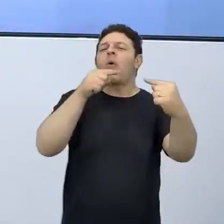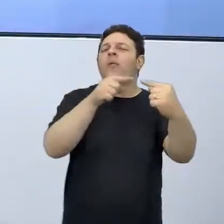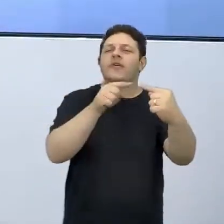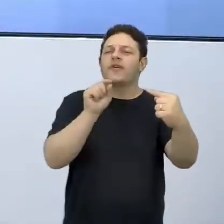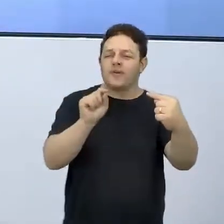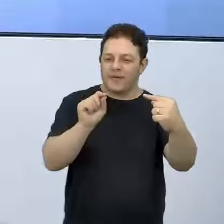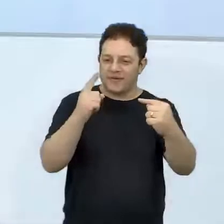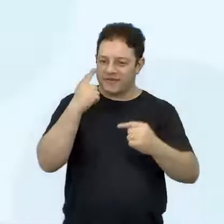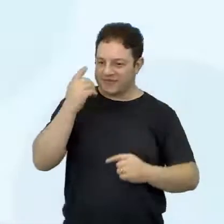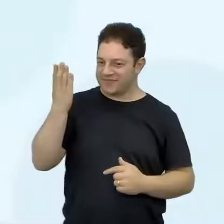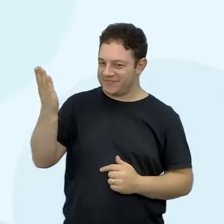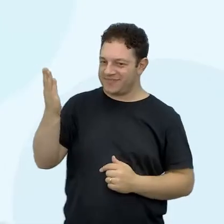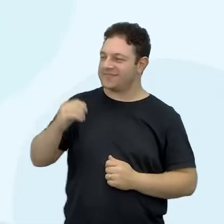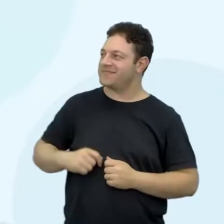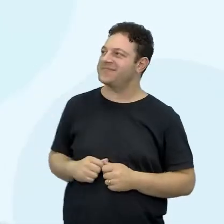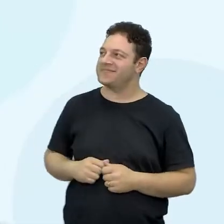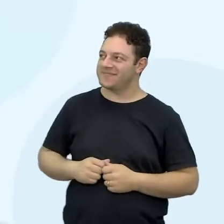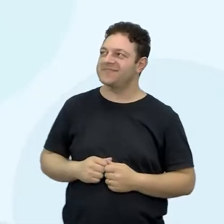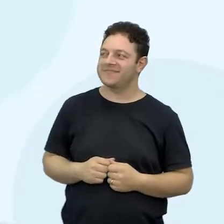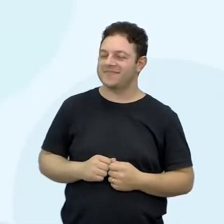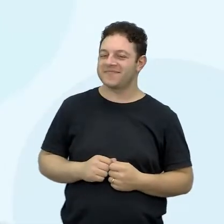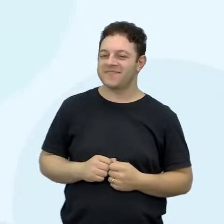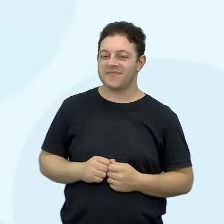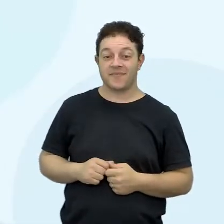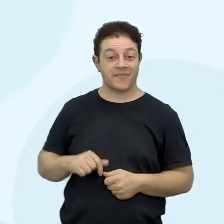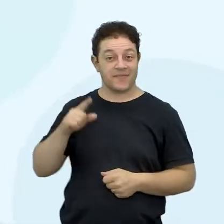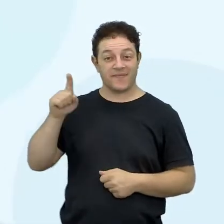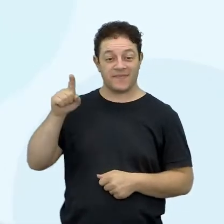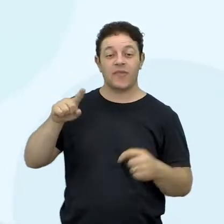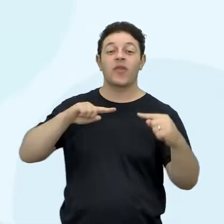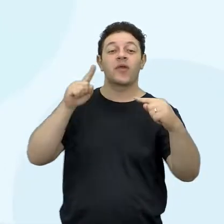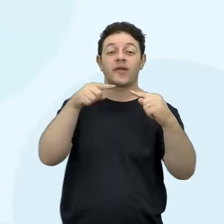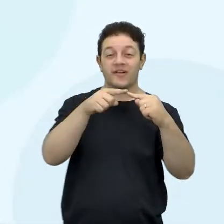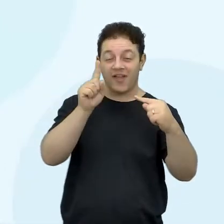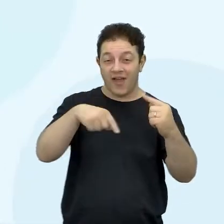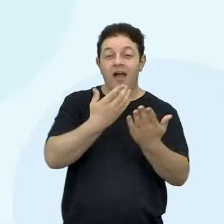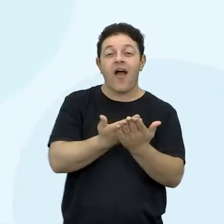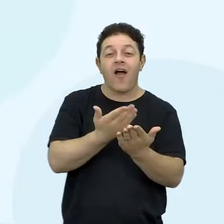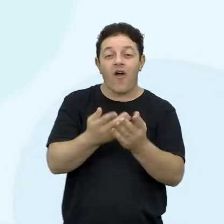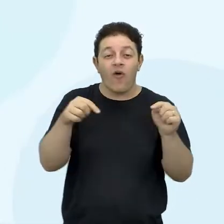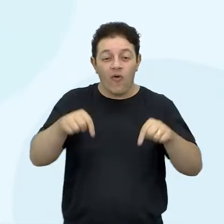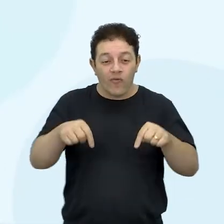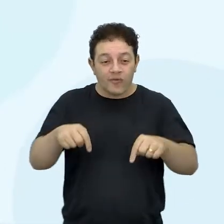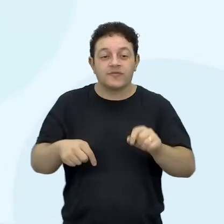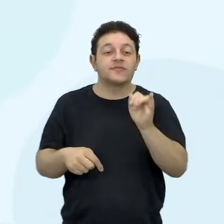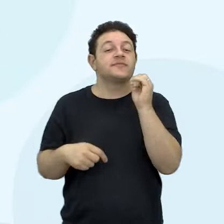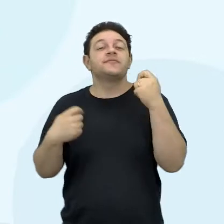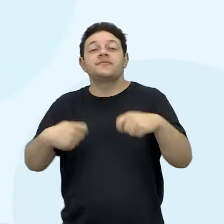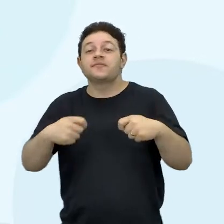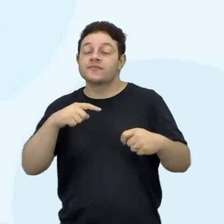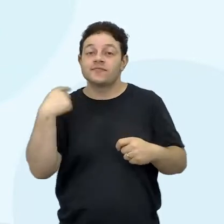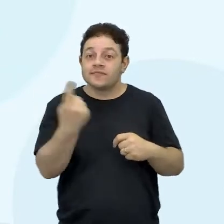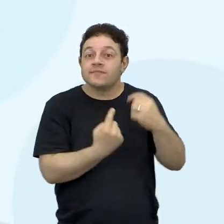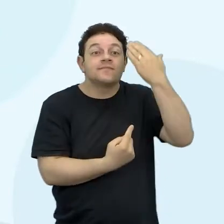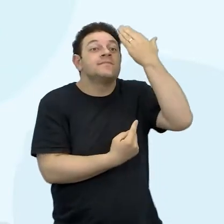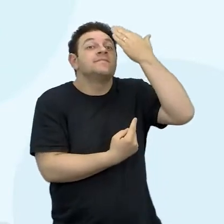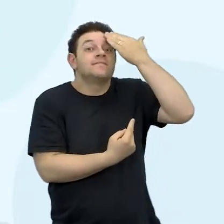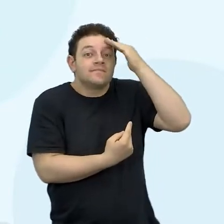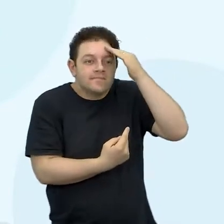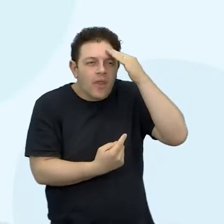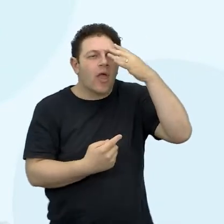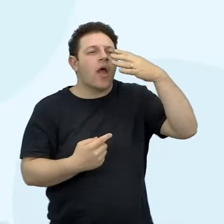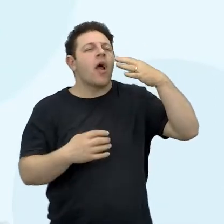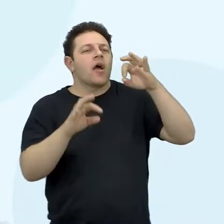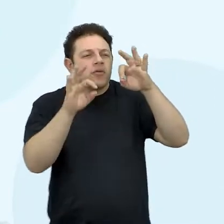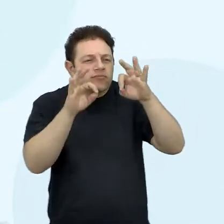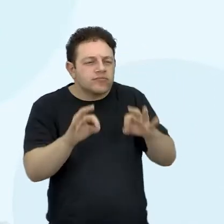objetivo, né? Então vai aparecer aí na tela para vocês o objetivo da nossa aula de hoje, que é justamente entender e compreender